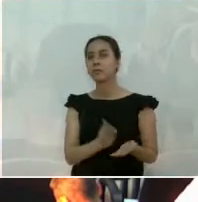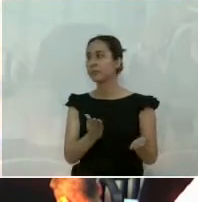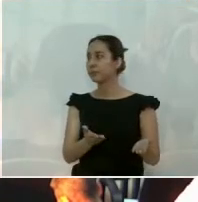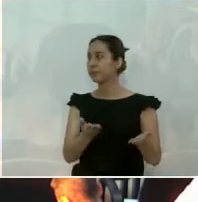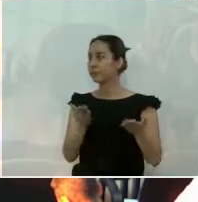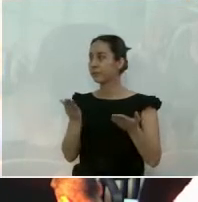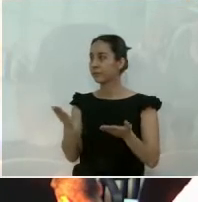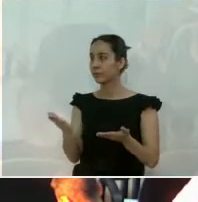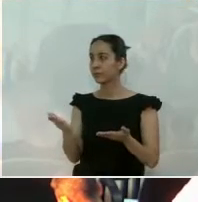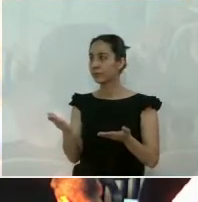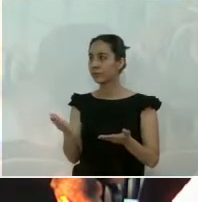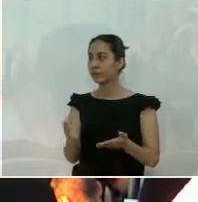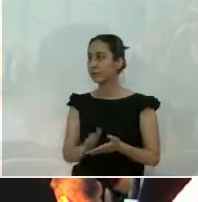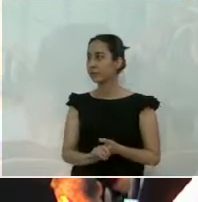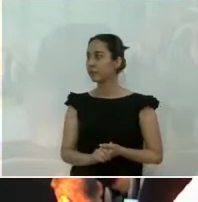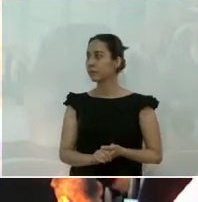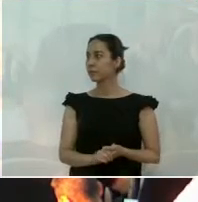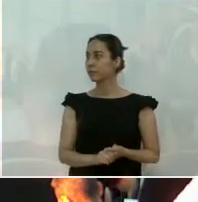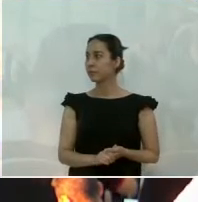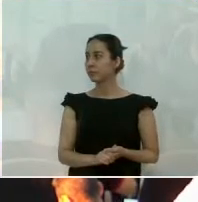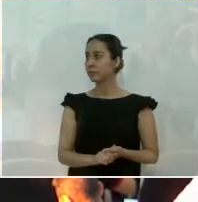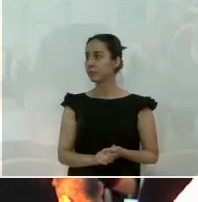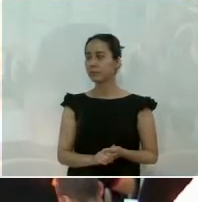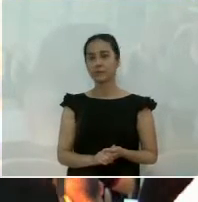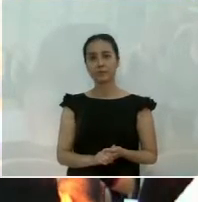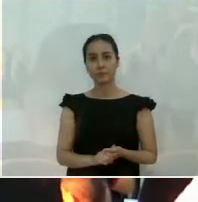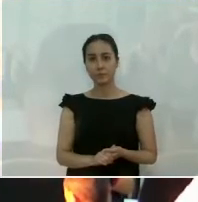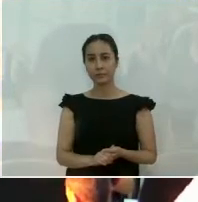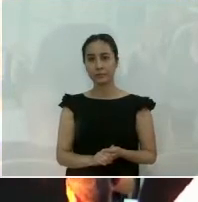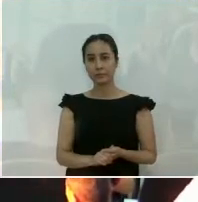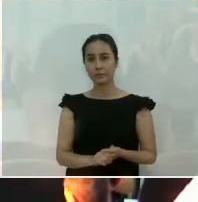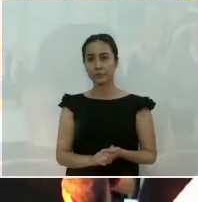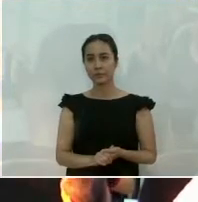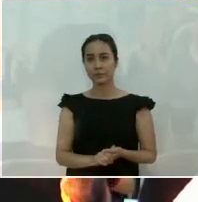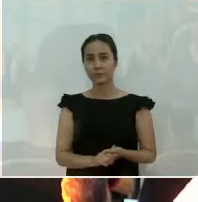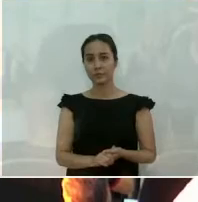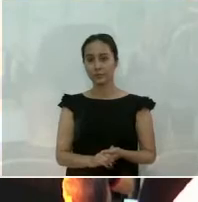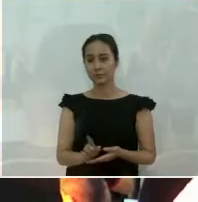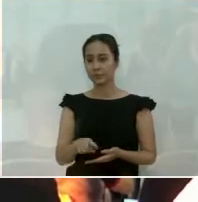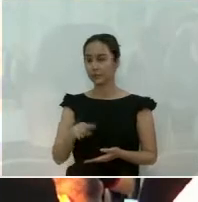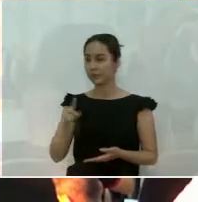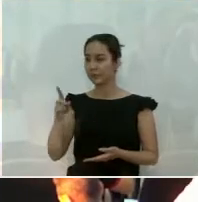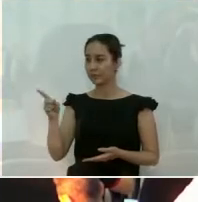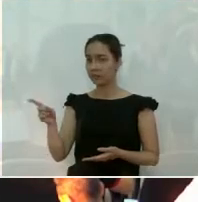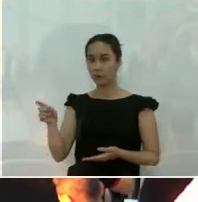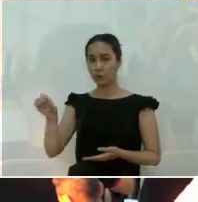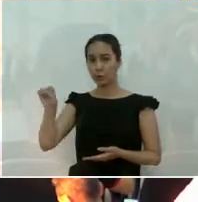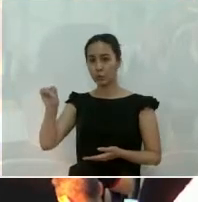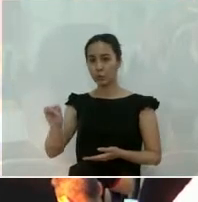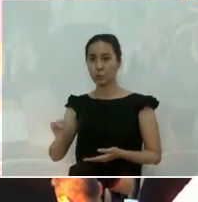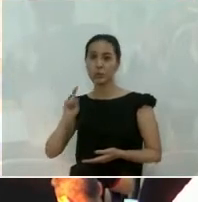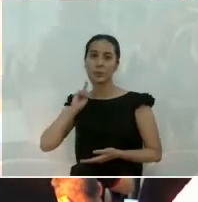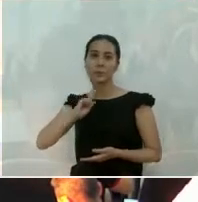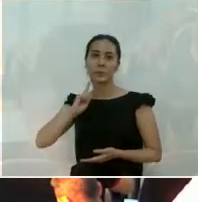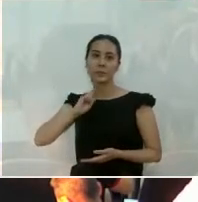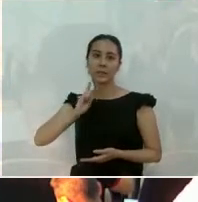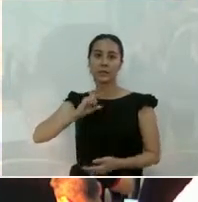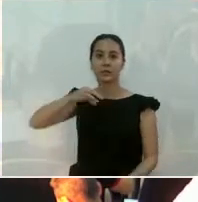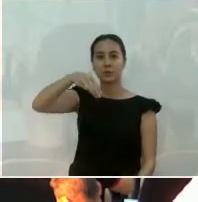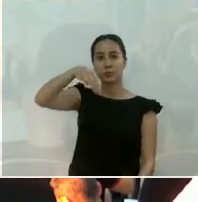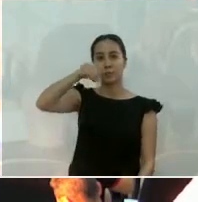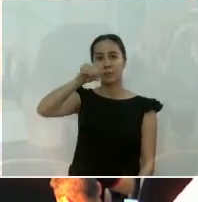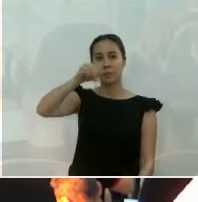a palavra para o nosso caríssimo representante aqui do sul de minas e monte sião